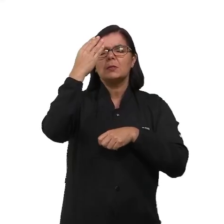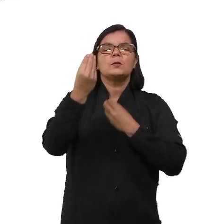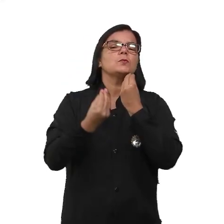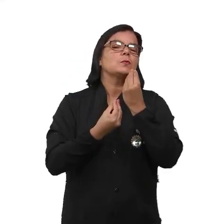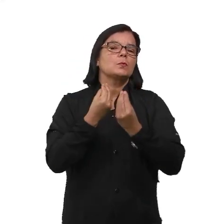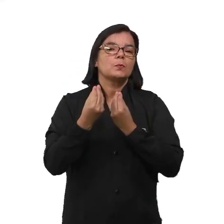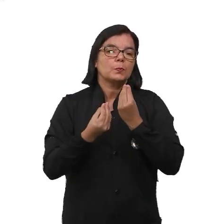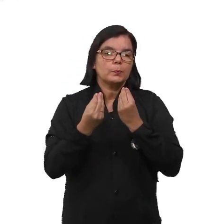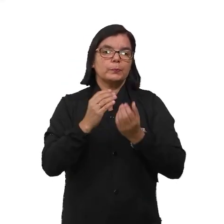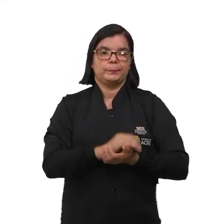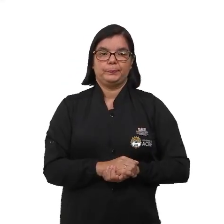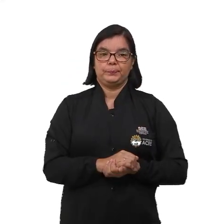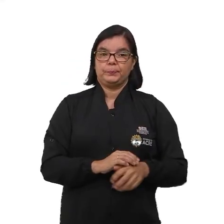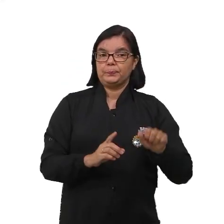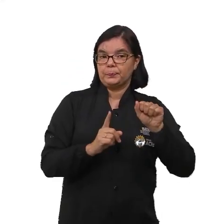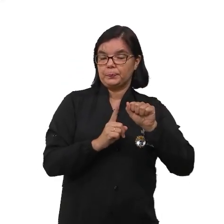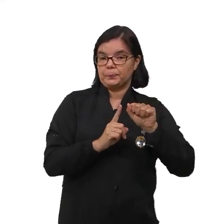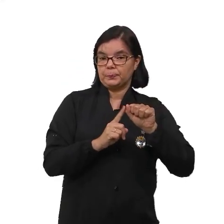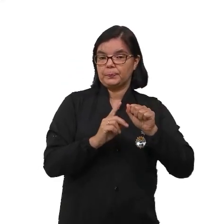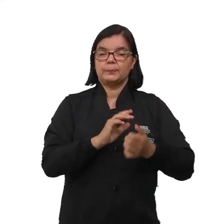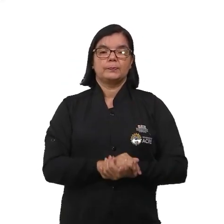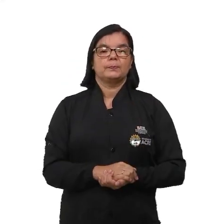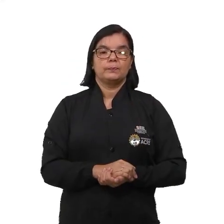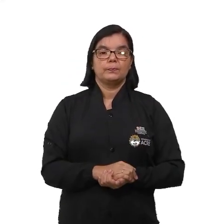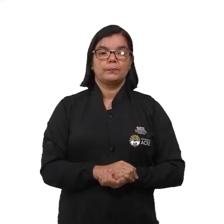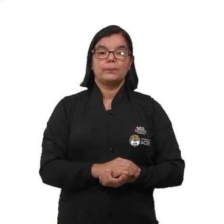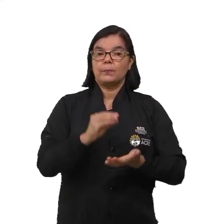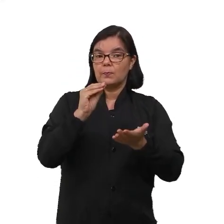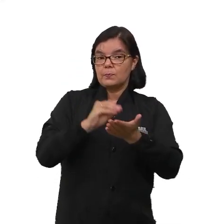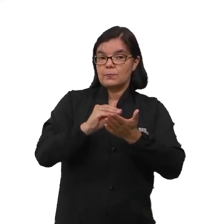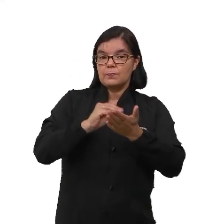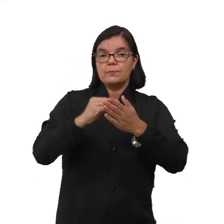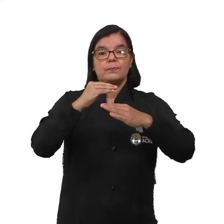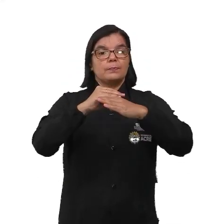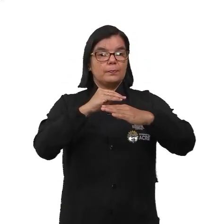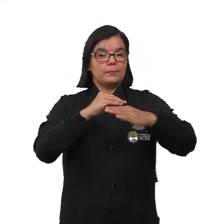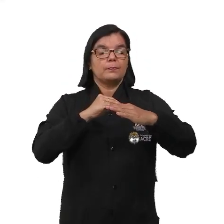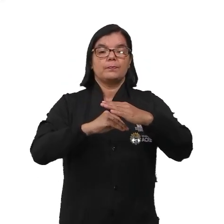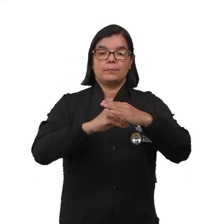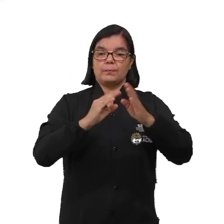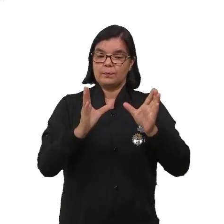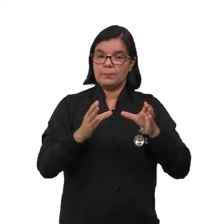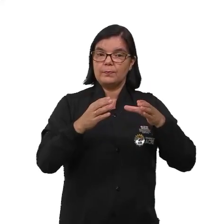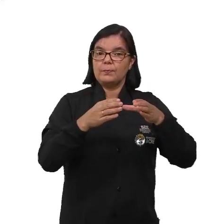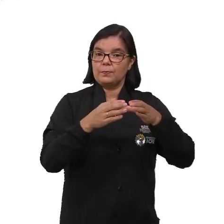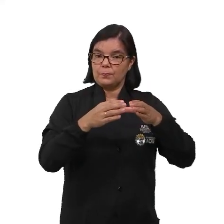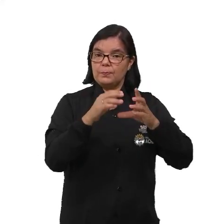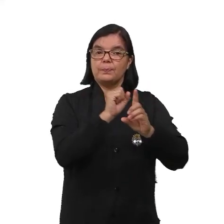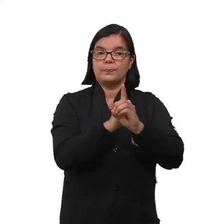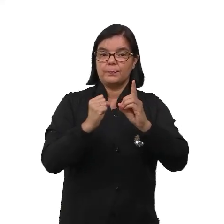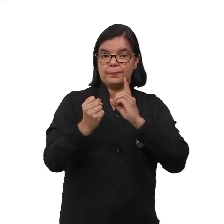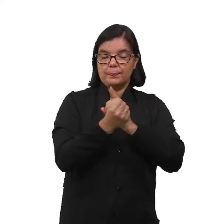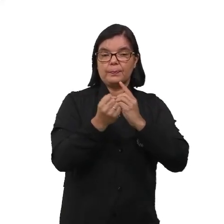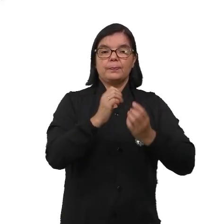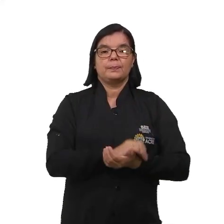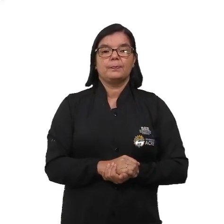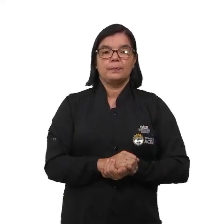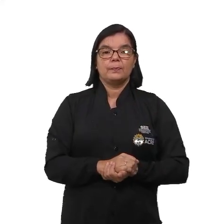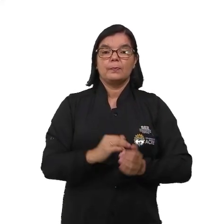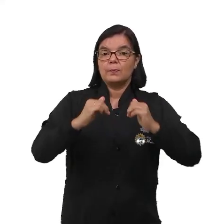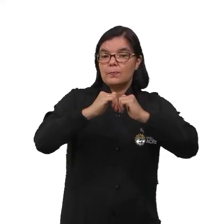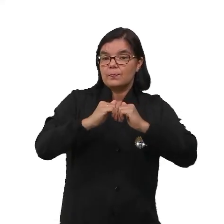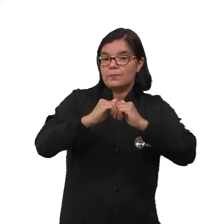ser entendida como, letra A ausência de desigualdade entre os grupos